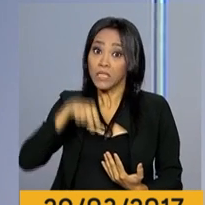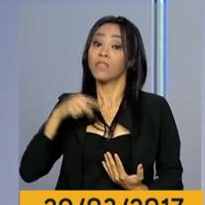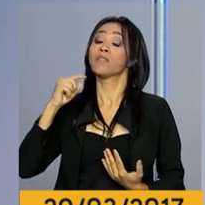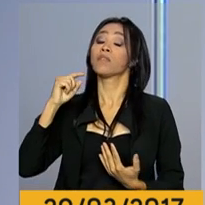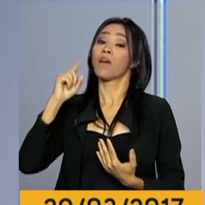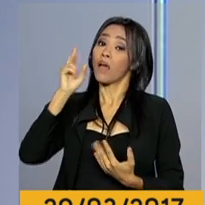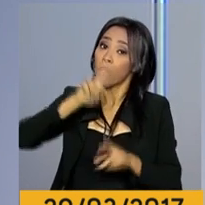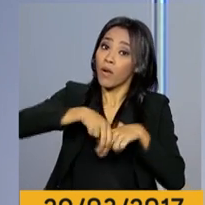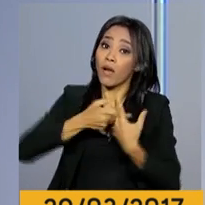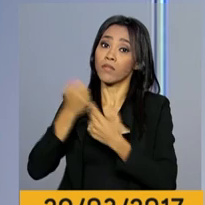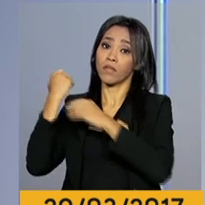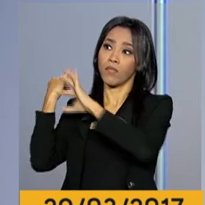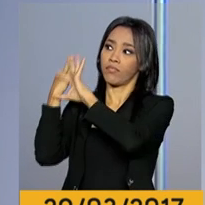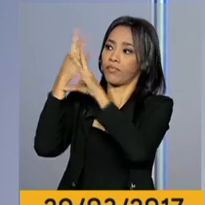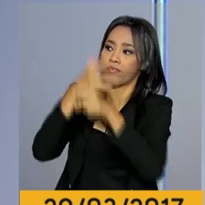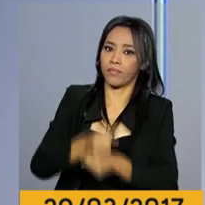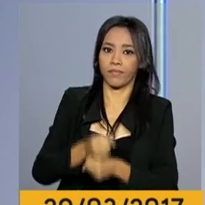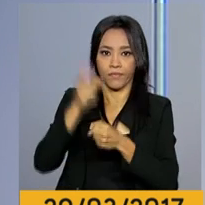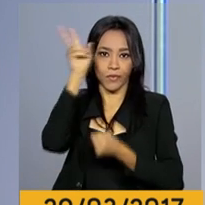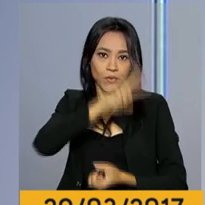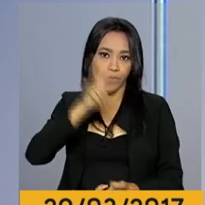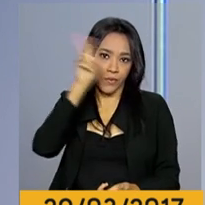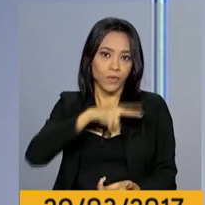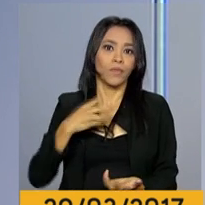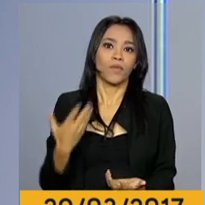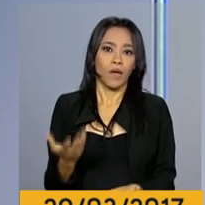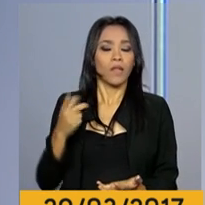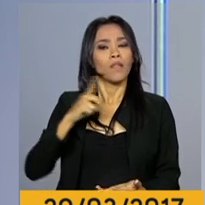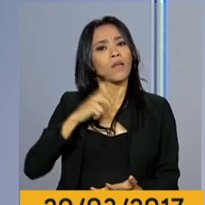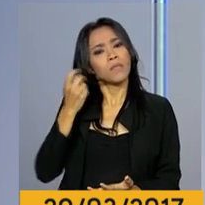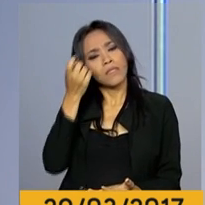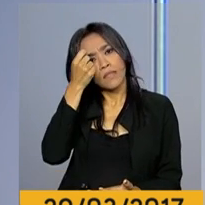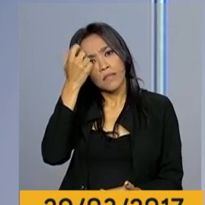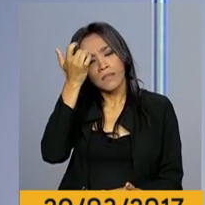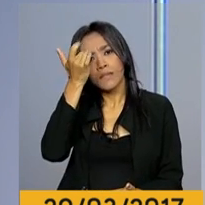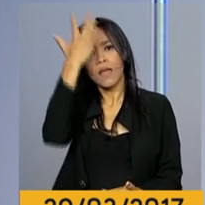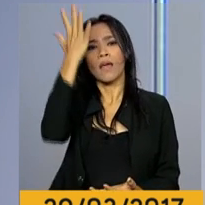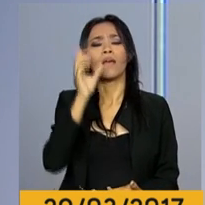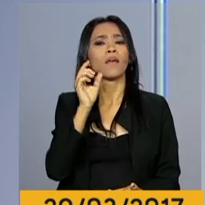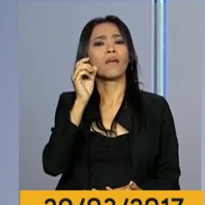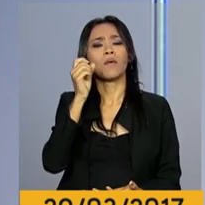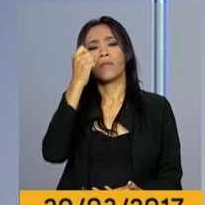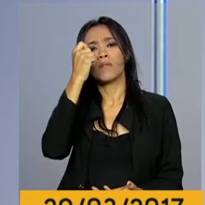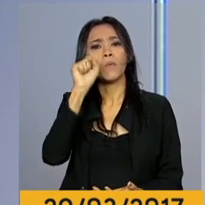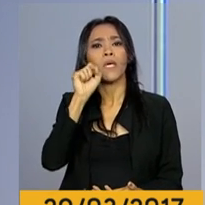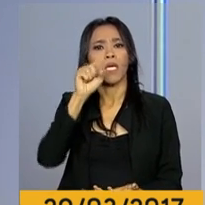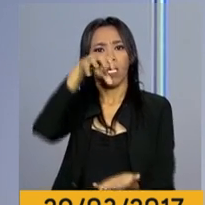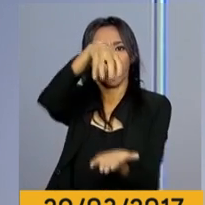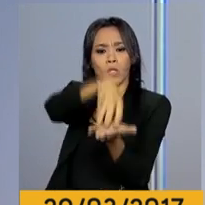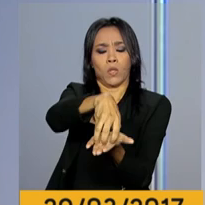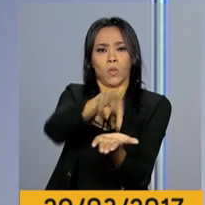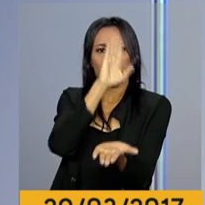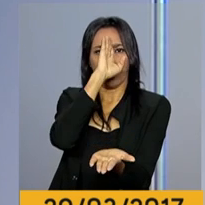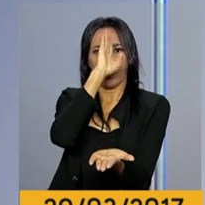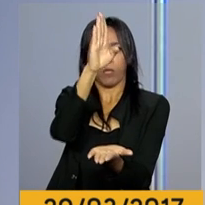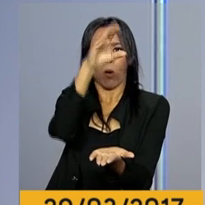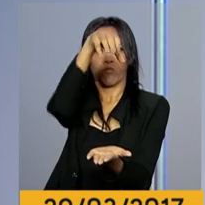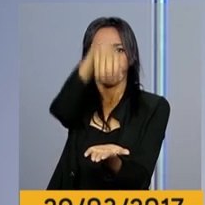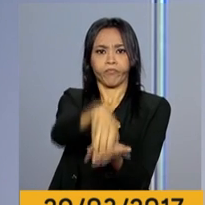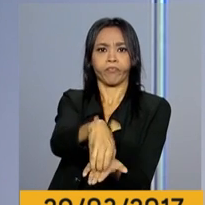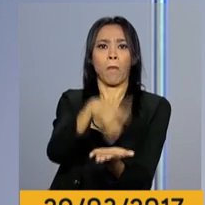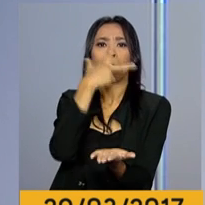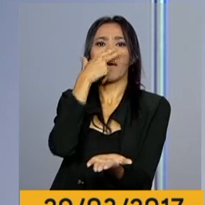temos uma ideia muito grande centralização como se a união pudesse resolver